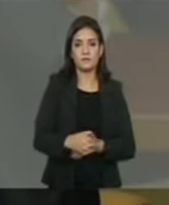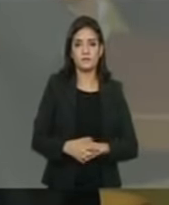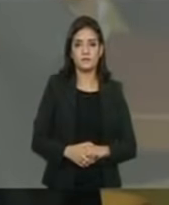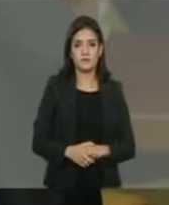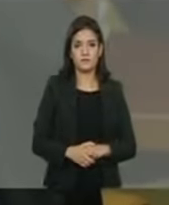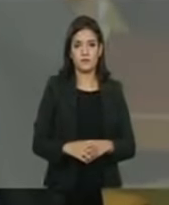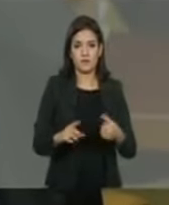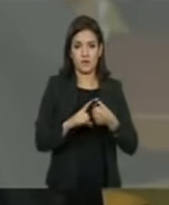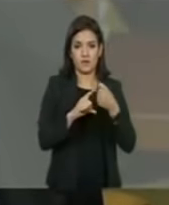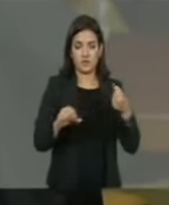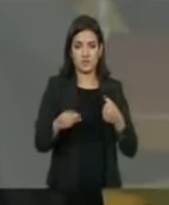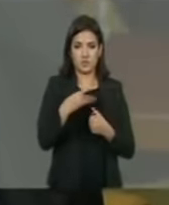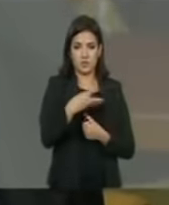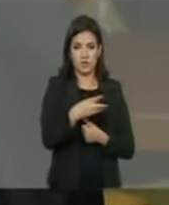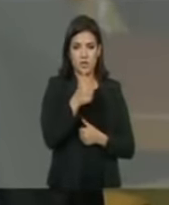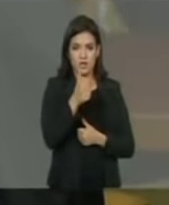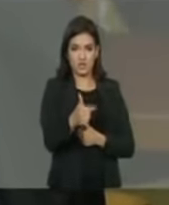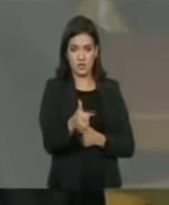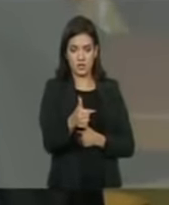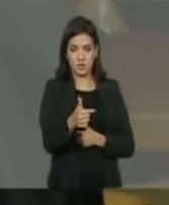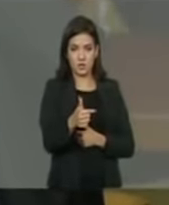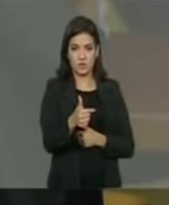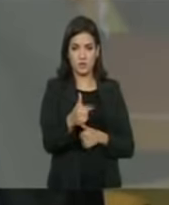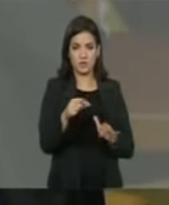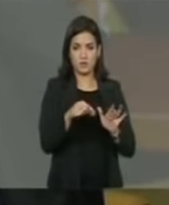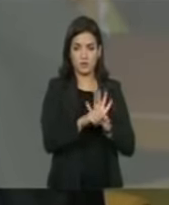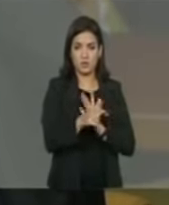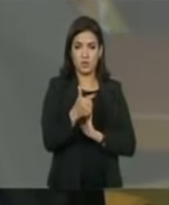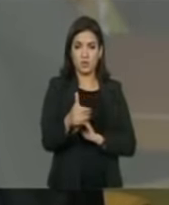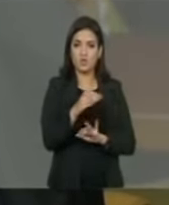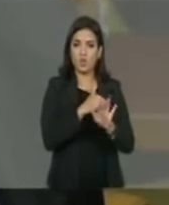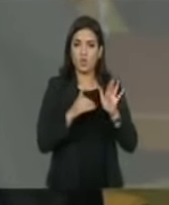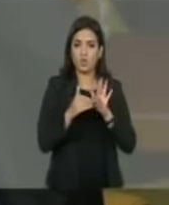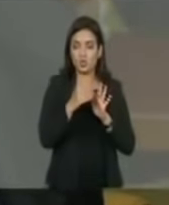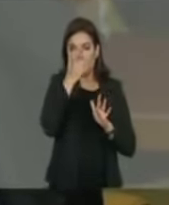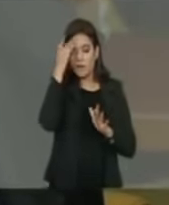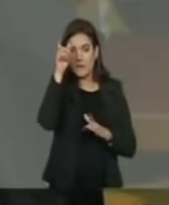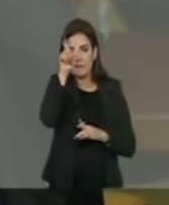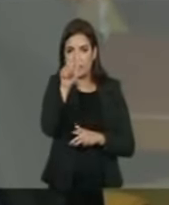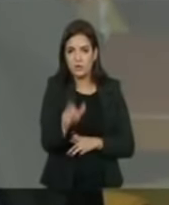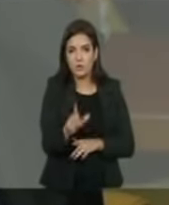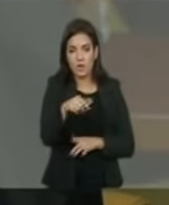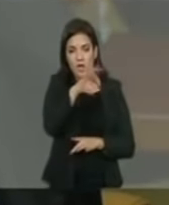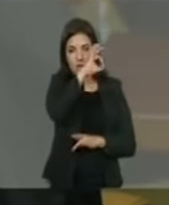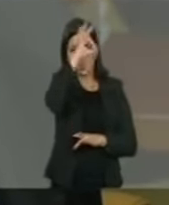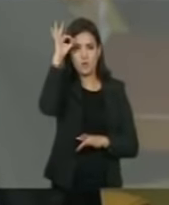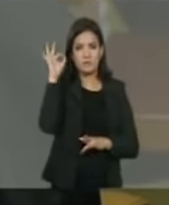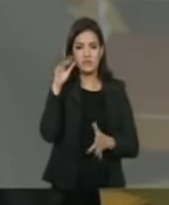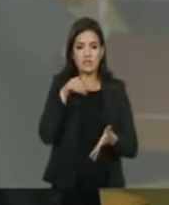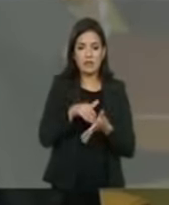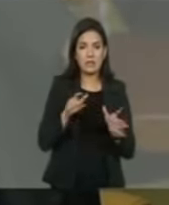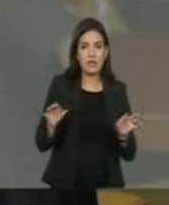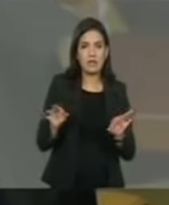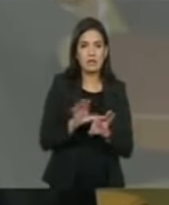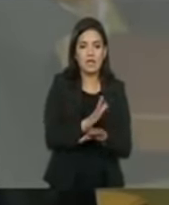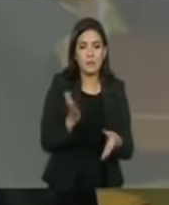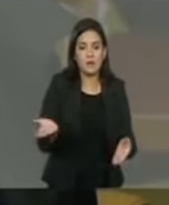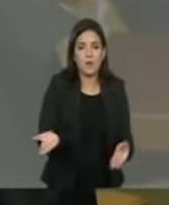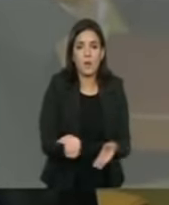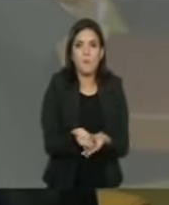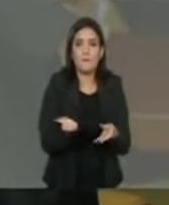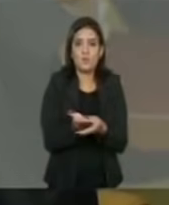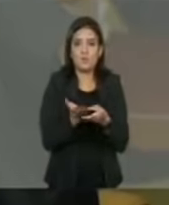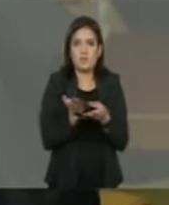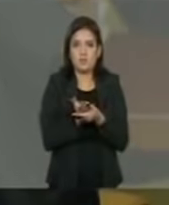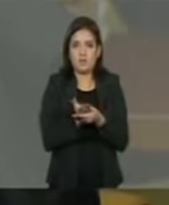artigo 32 2 segundo o qual todo o arguido se presume inocente até o trânsito em julgado da condenação penal dele